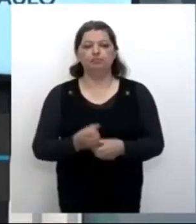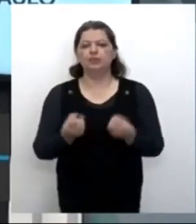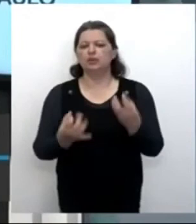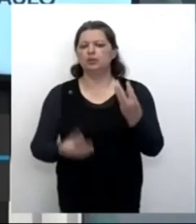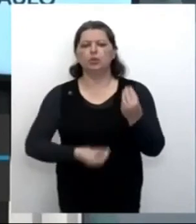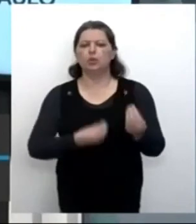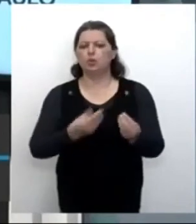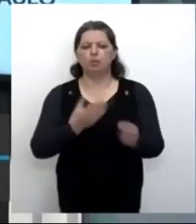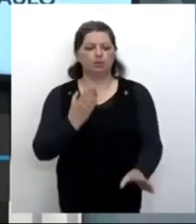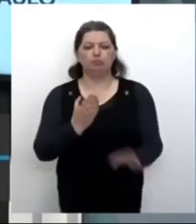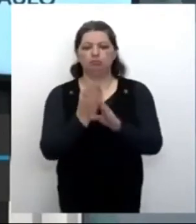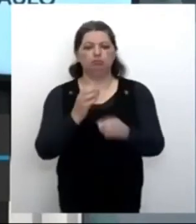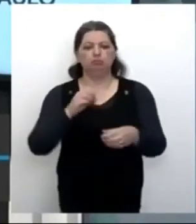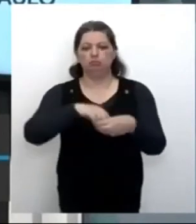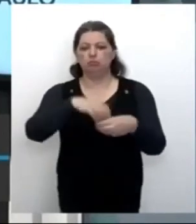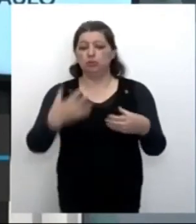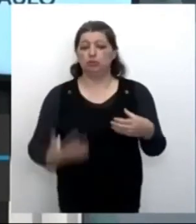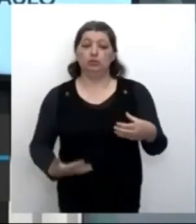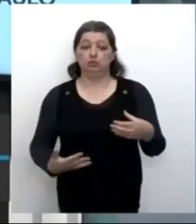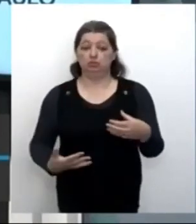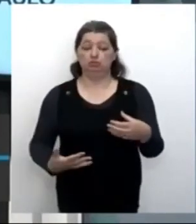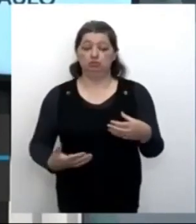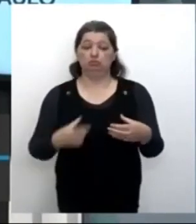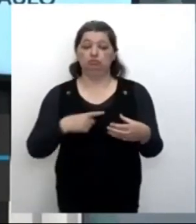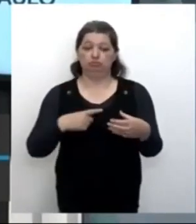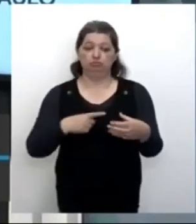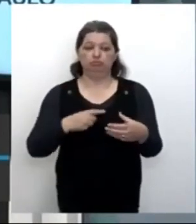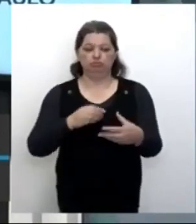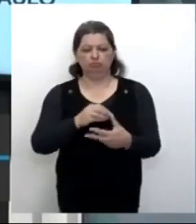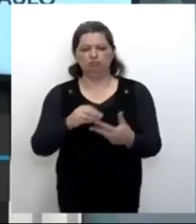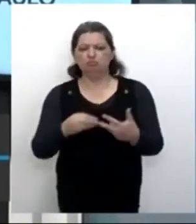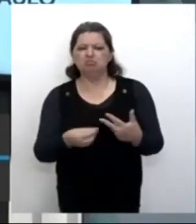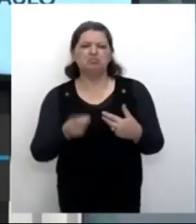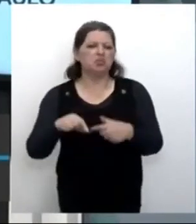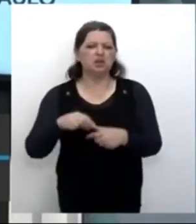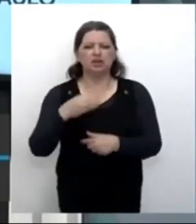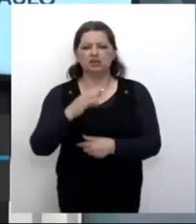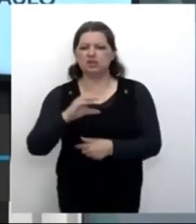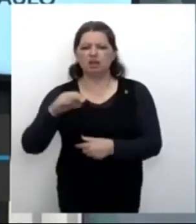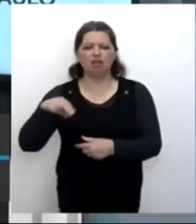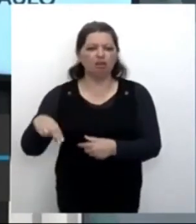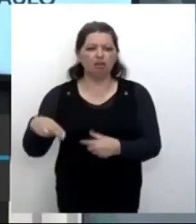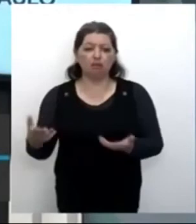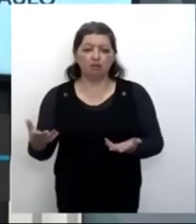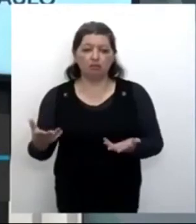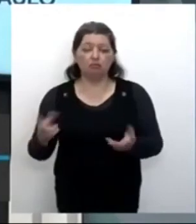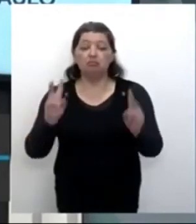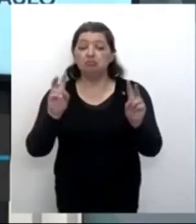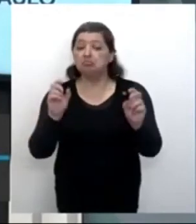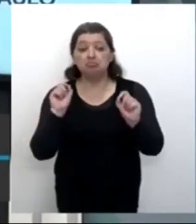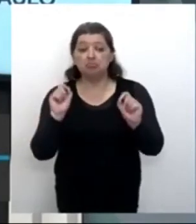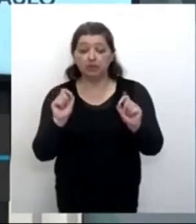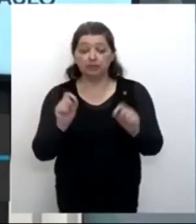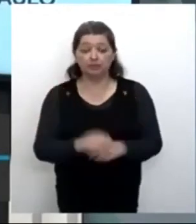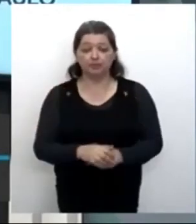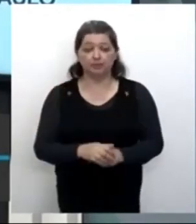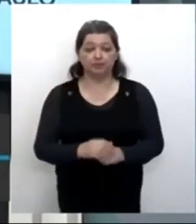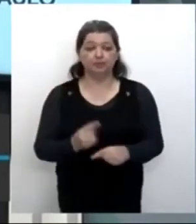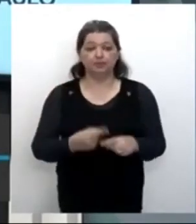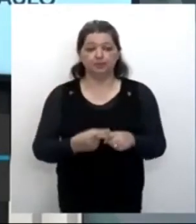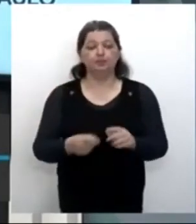é o conteúdo que está sendo trabalhado ali naquela questão? É cinemática, né? E assim por diante. Por quê? Porque se você